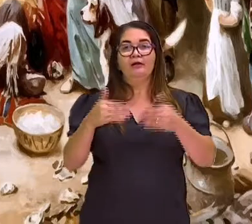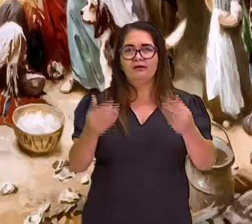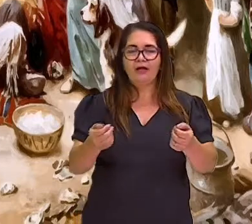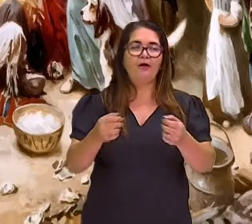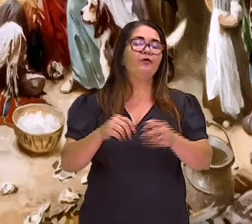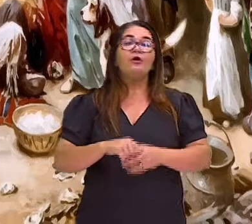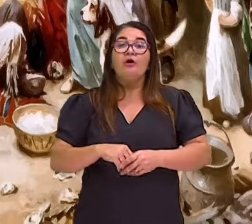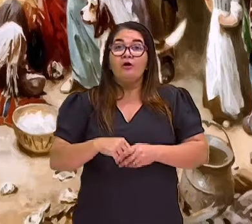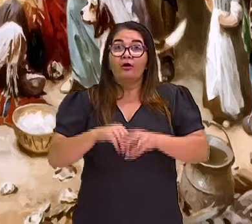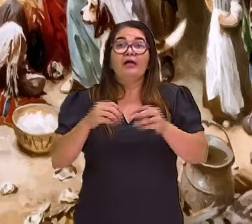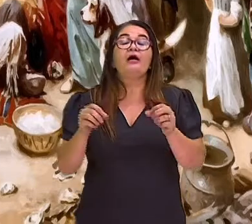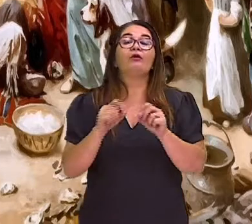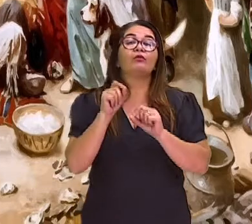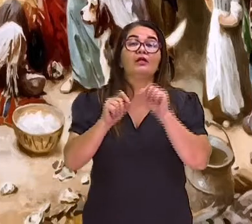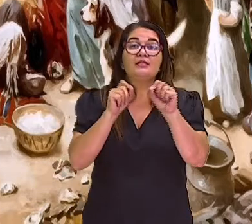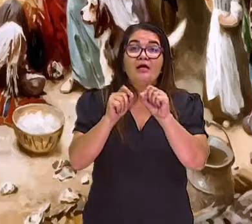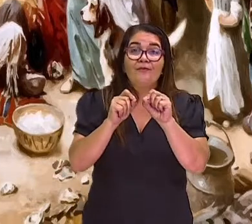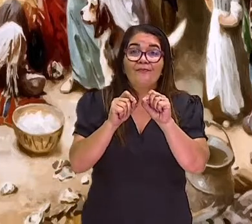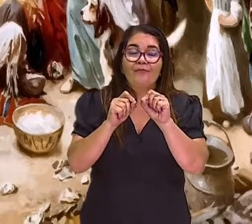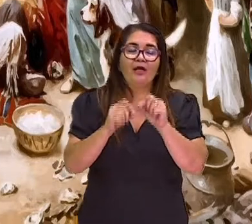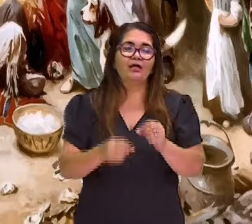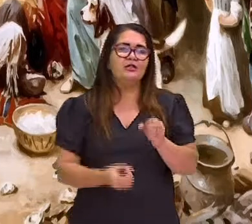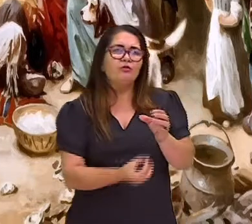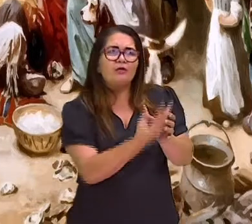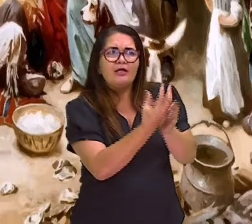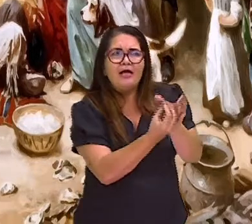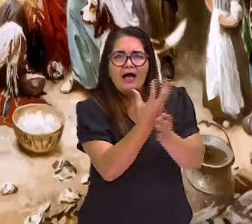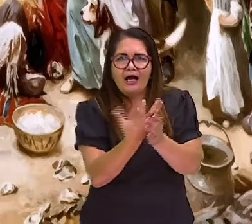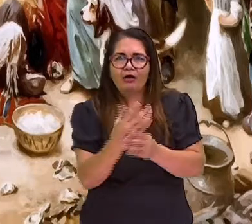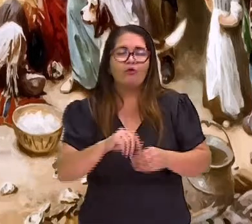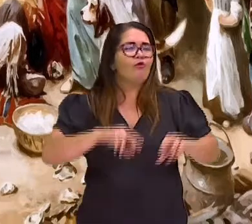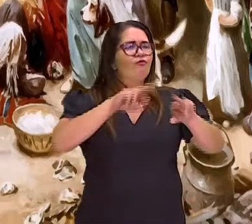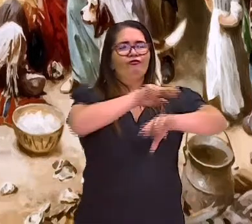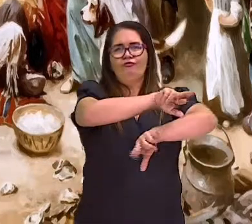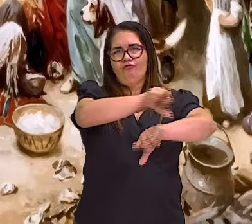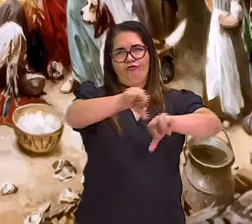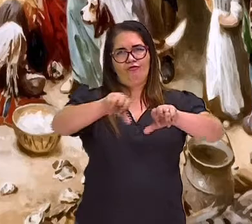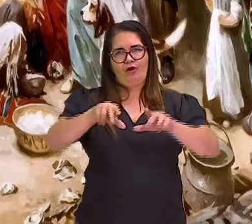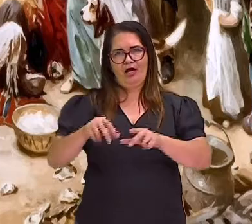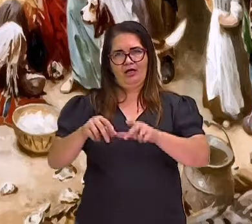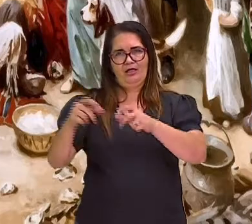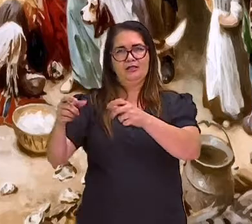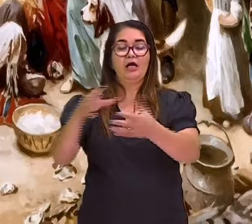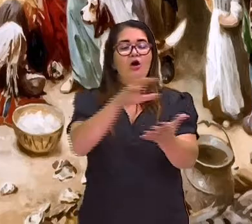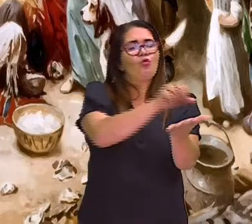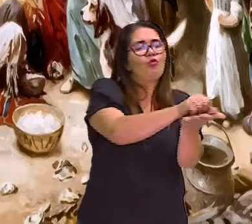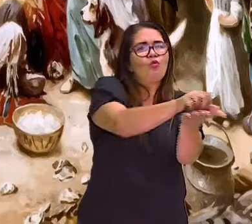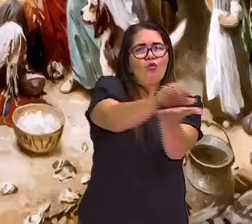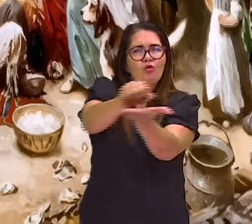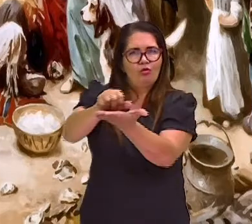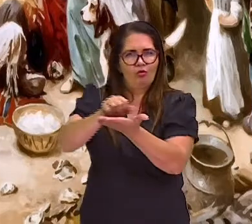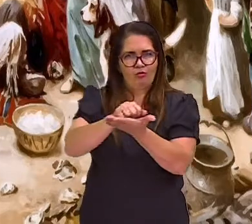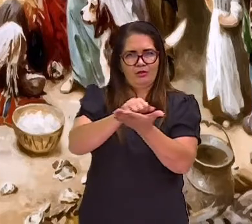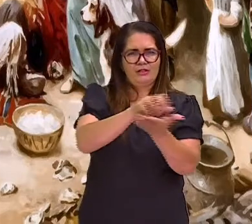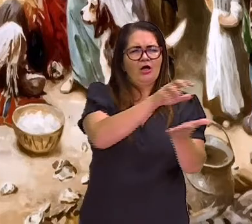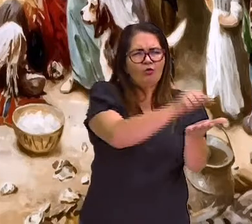todas com potencial agrícola. À medida que as colônias iam